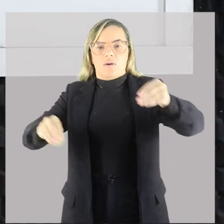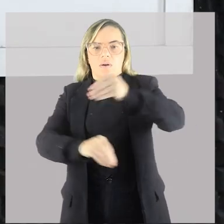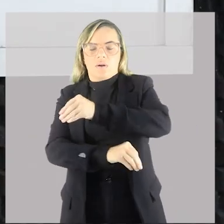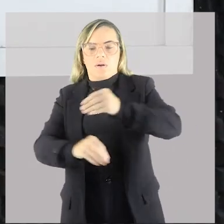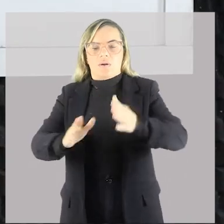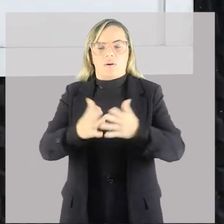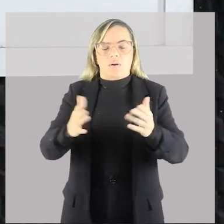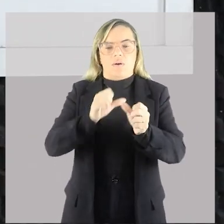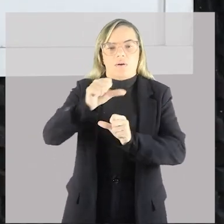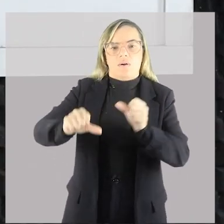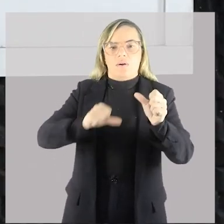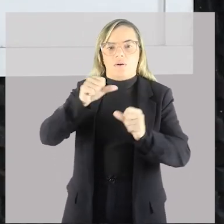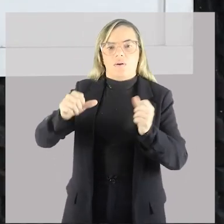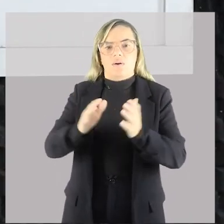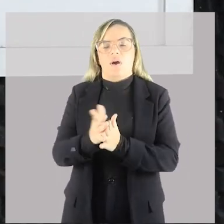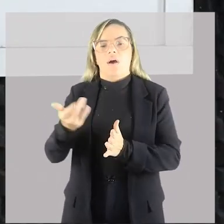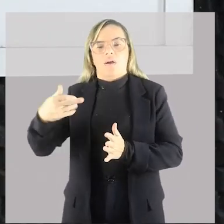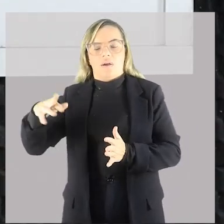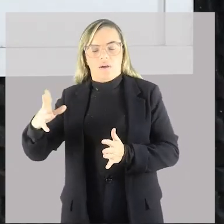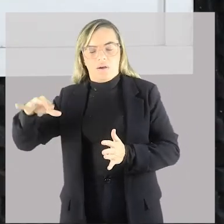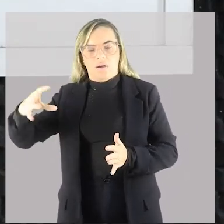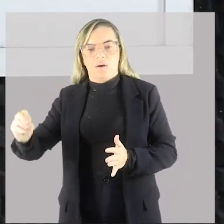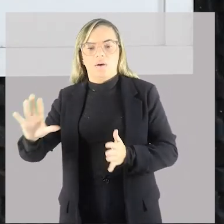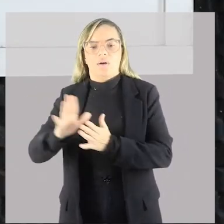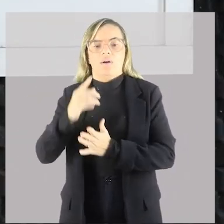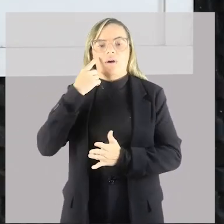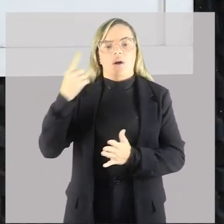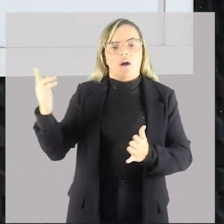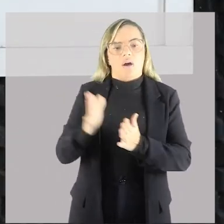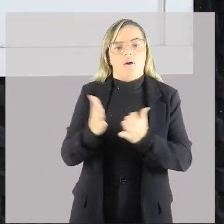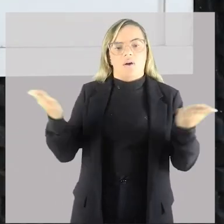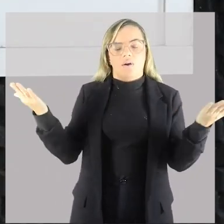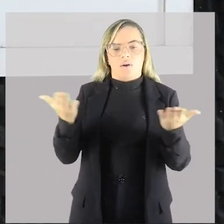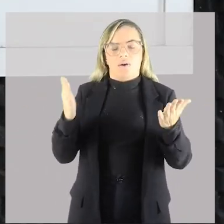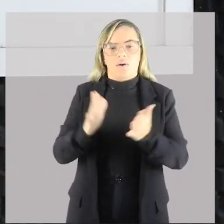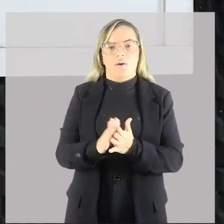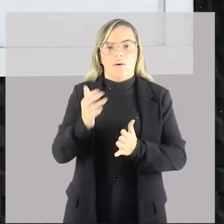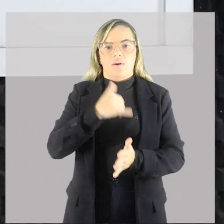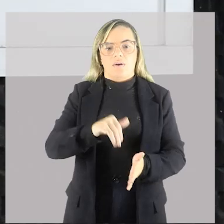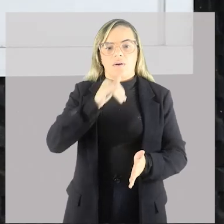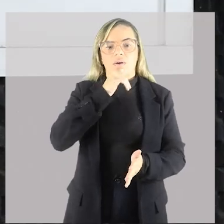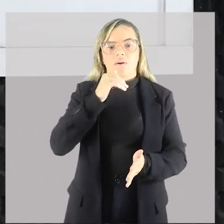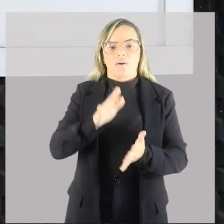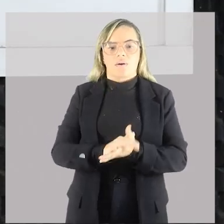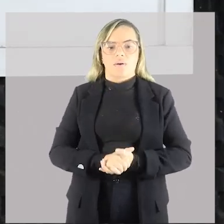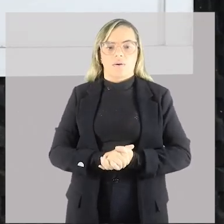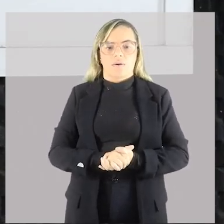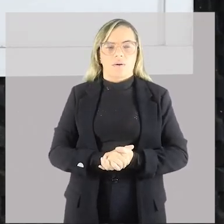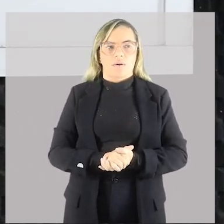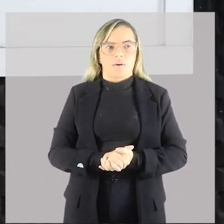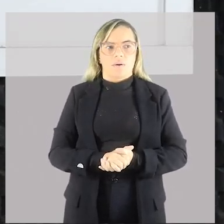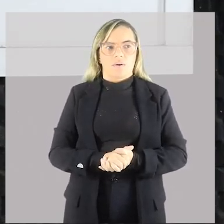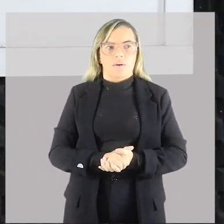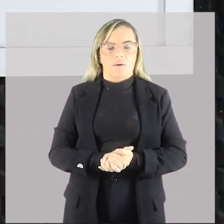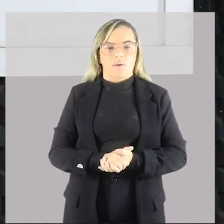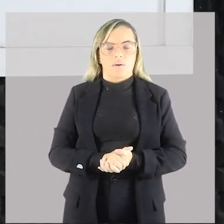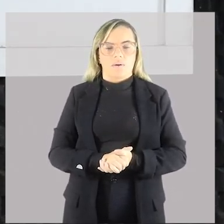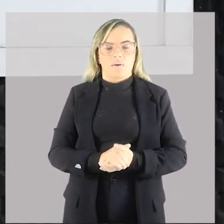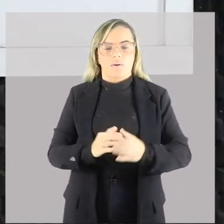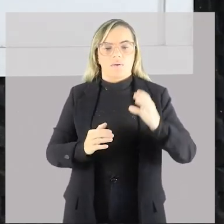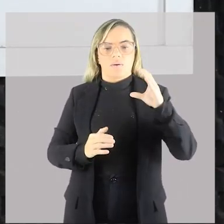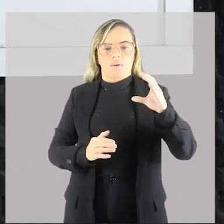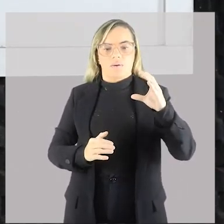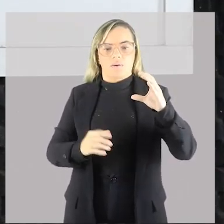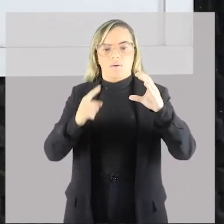cara mudasse, aí seria de arranjo. Então, nesse caso aqui, para os alunos, para os rapazes, é uma